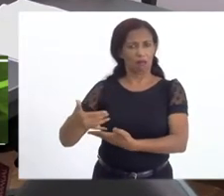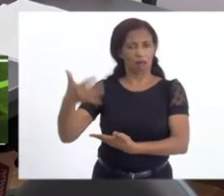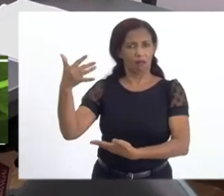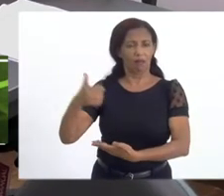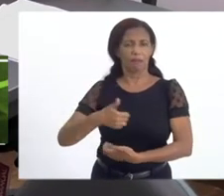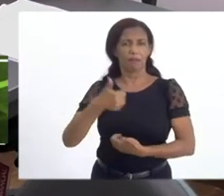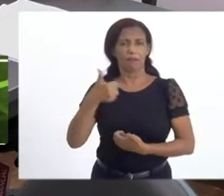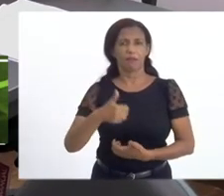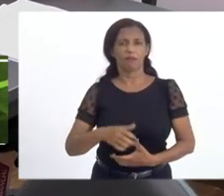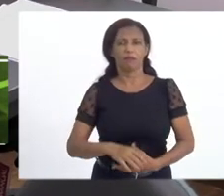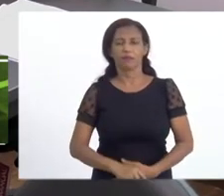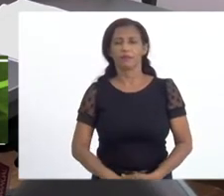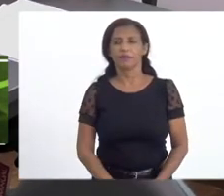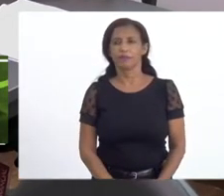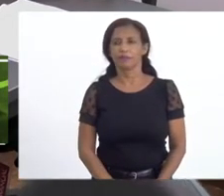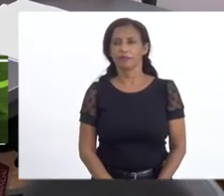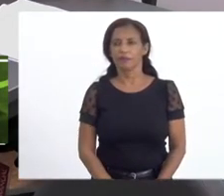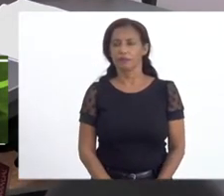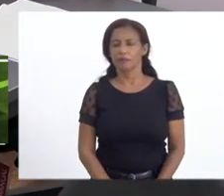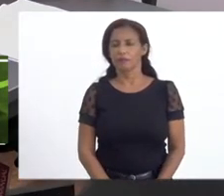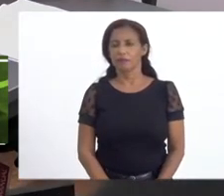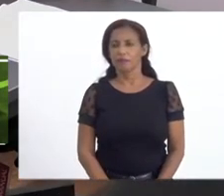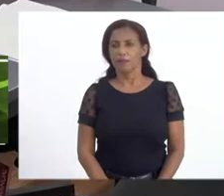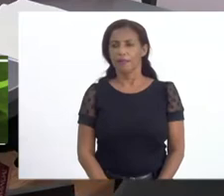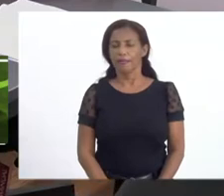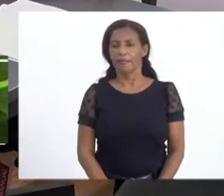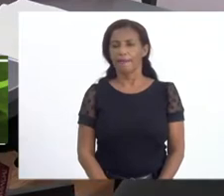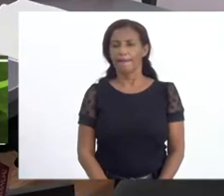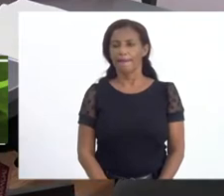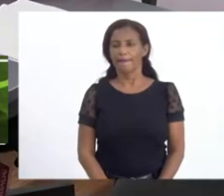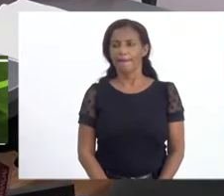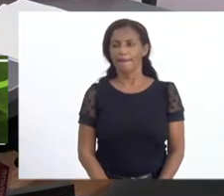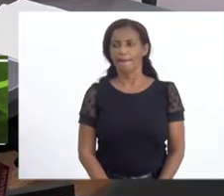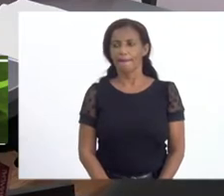senhor. Obrigado. Já está habilitado.